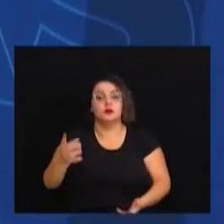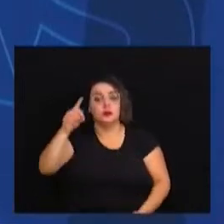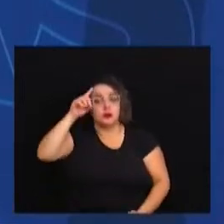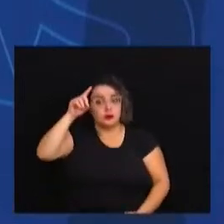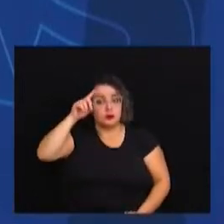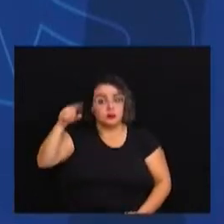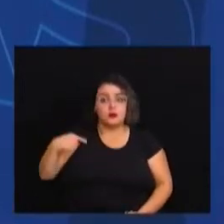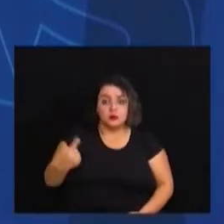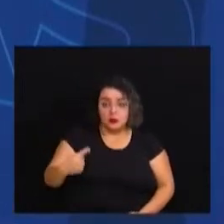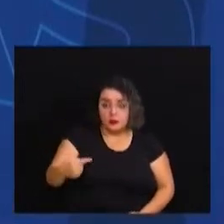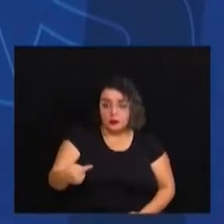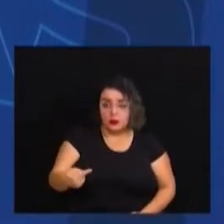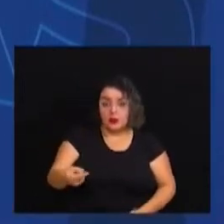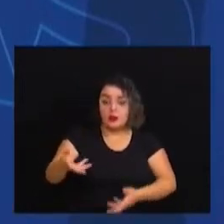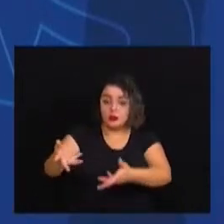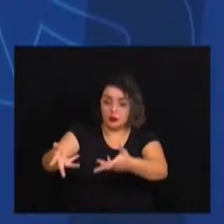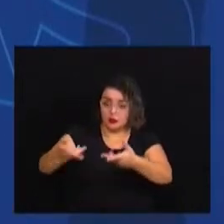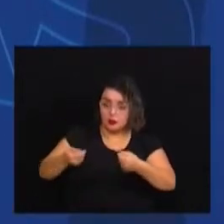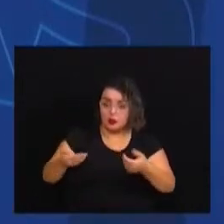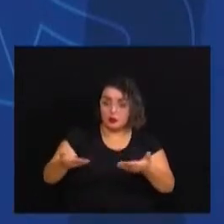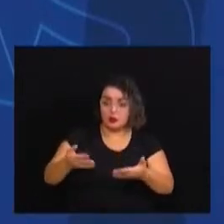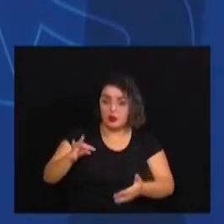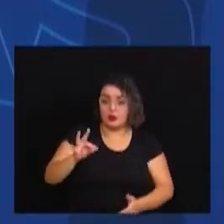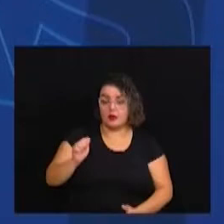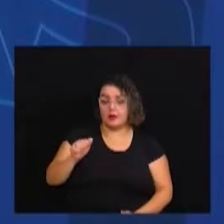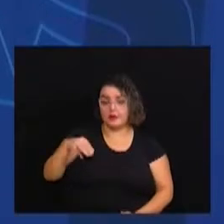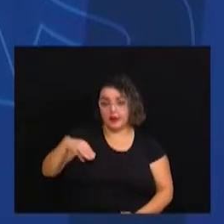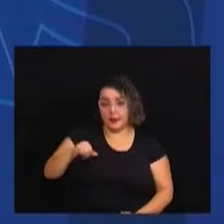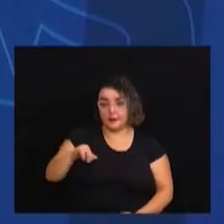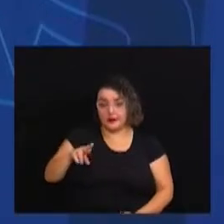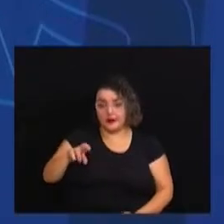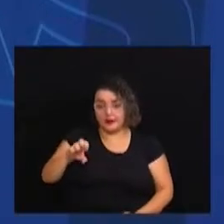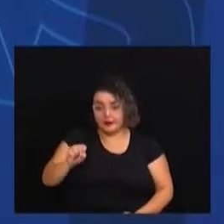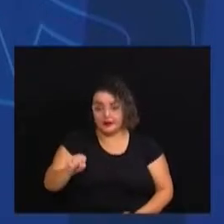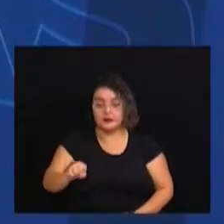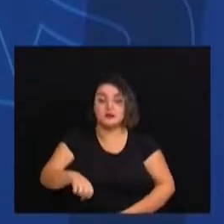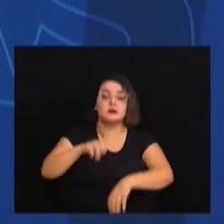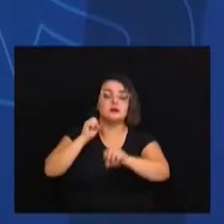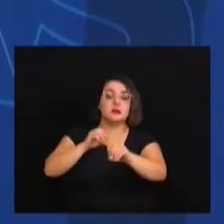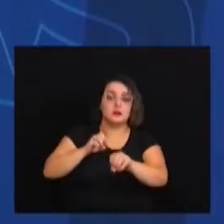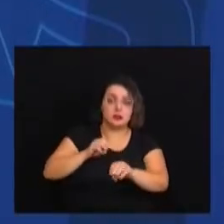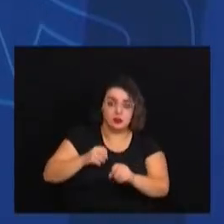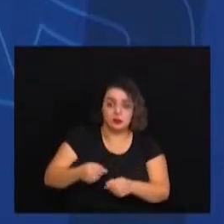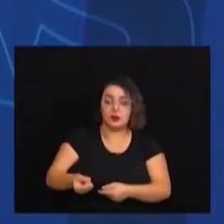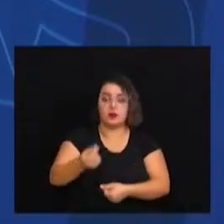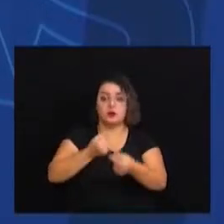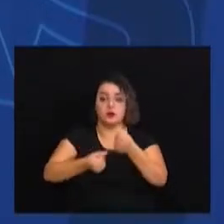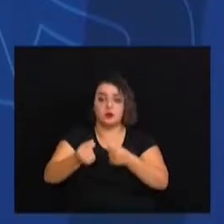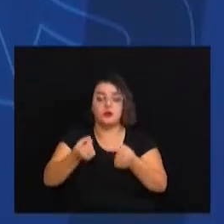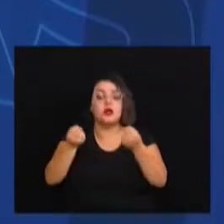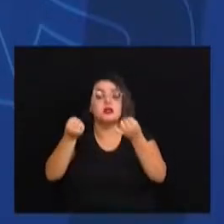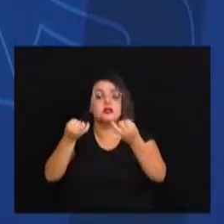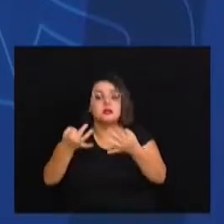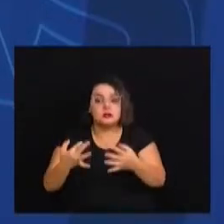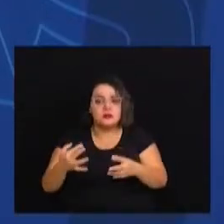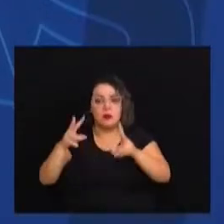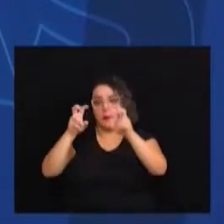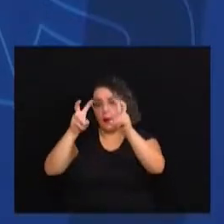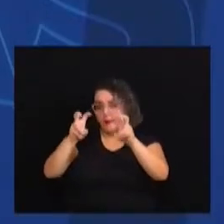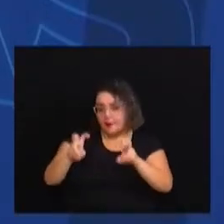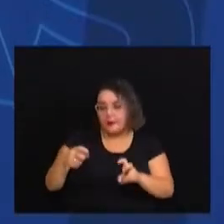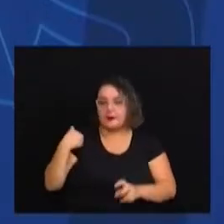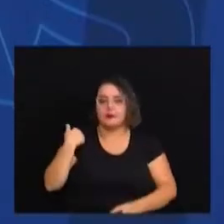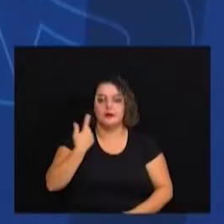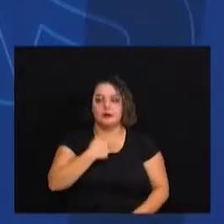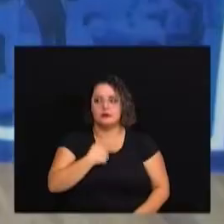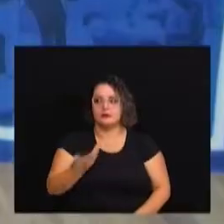no nosso dia a dia. E a nossa convidada de hoje é a Tamires Machado, que é educadora financeira, que vai explicar um pouco dessas questões para a